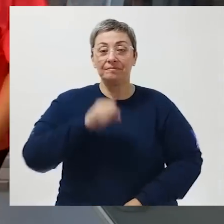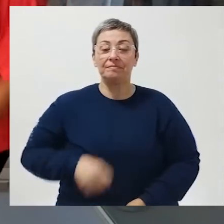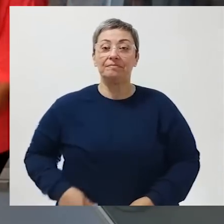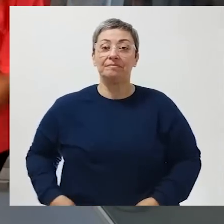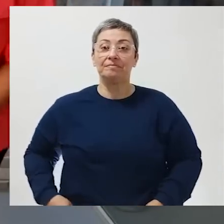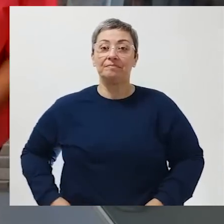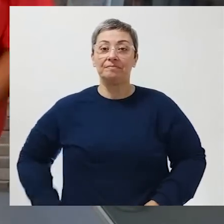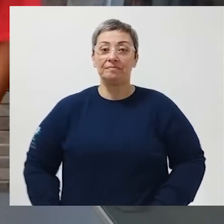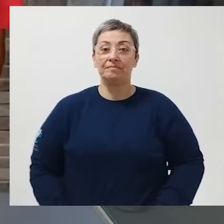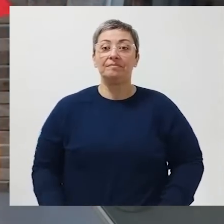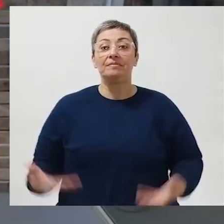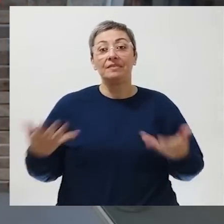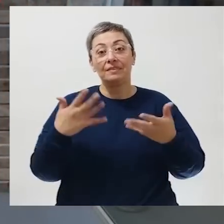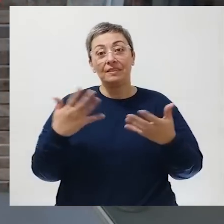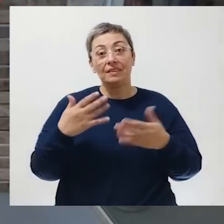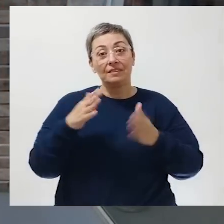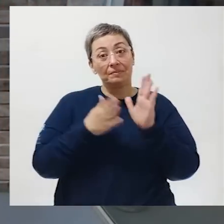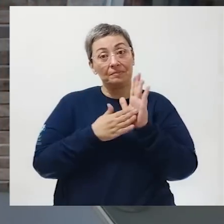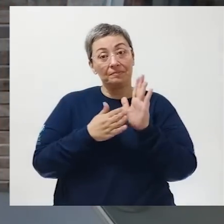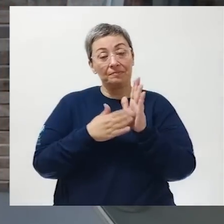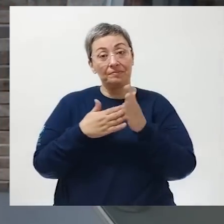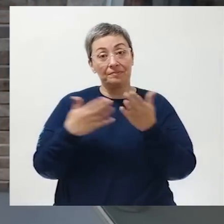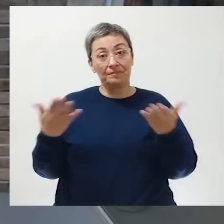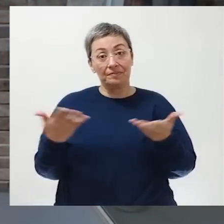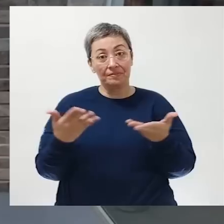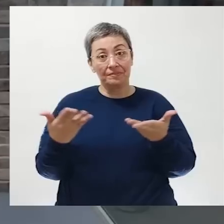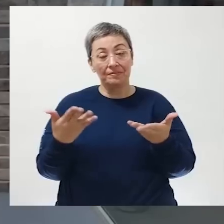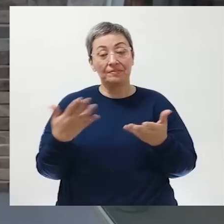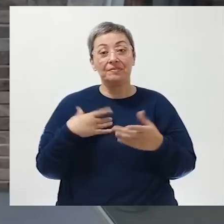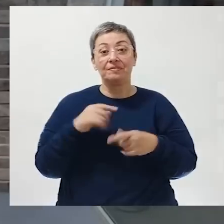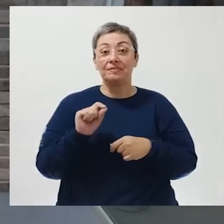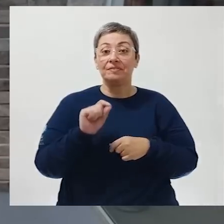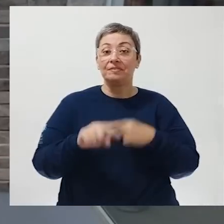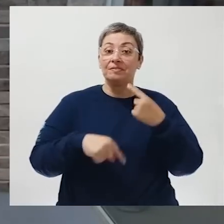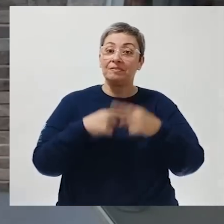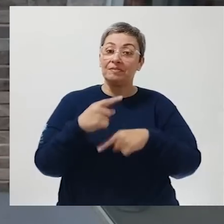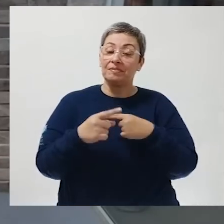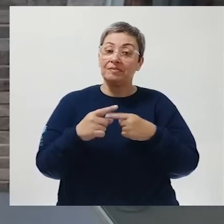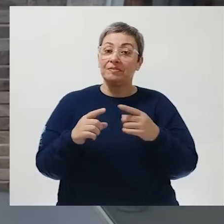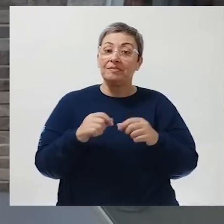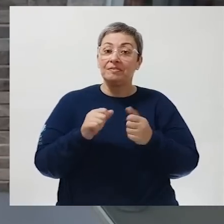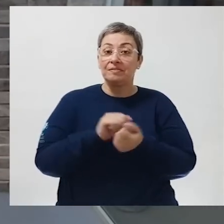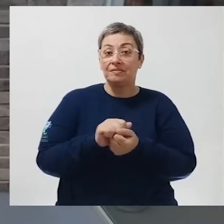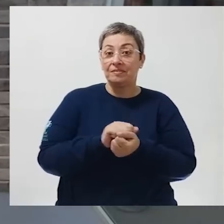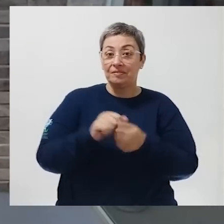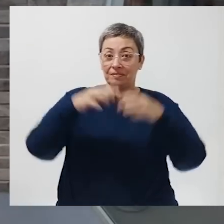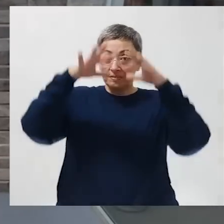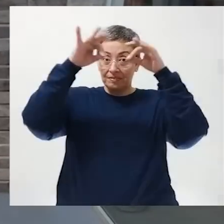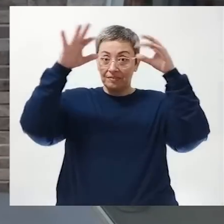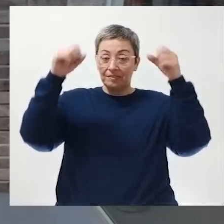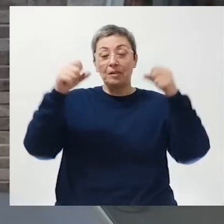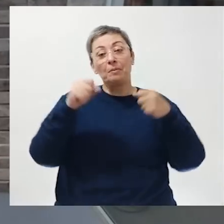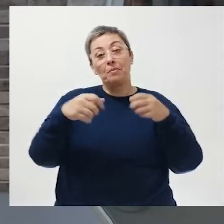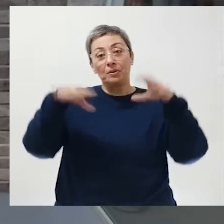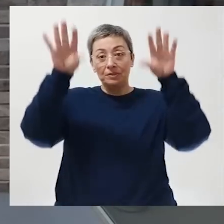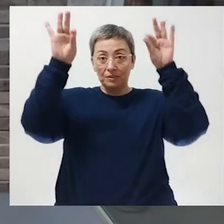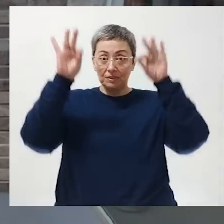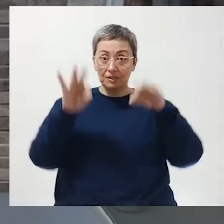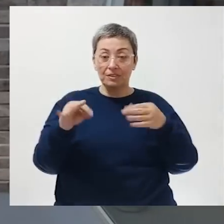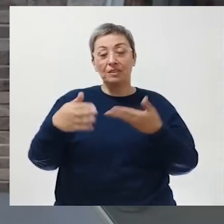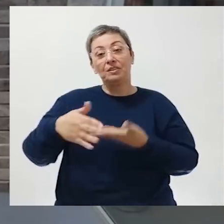cheira. Essa foi a proposta de hoje. E depois que a lavadeira prende, ela pode